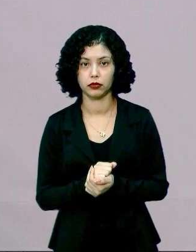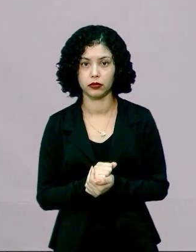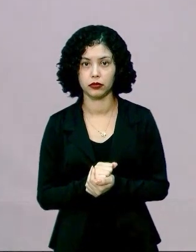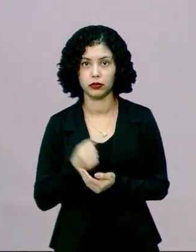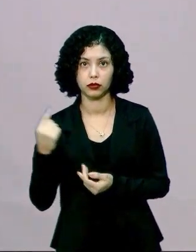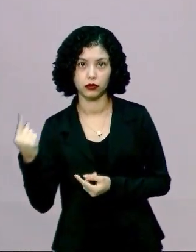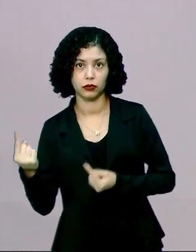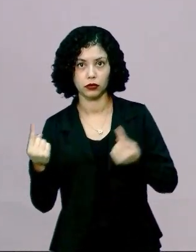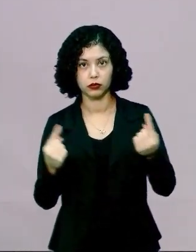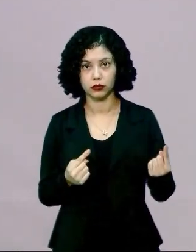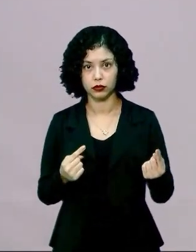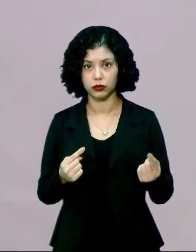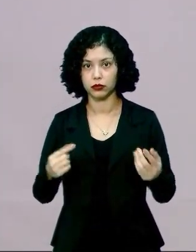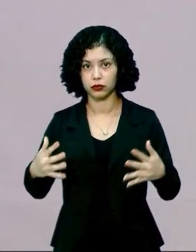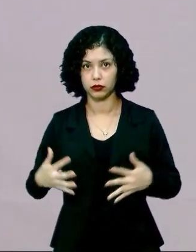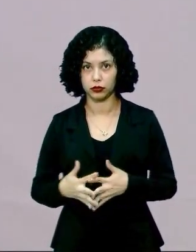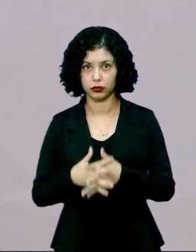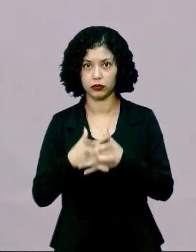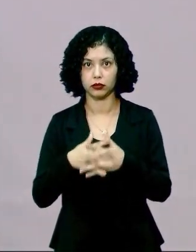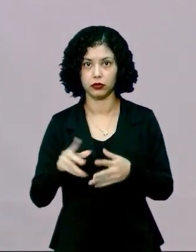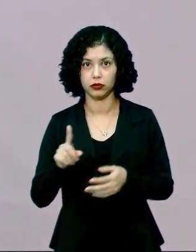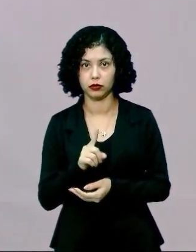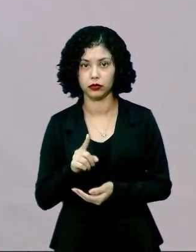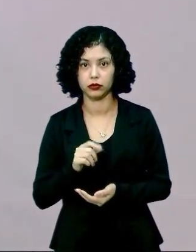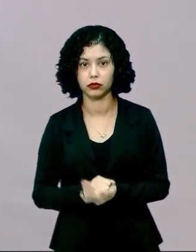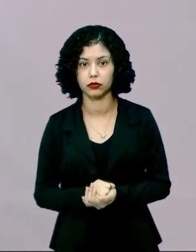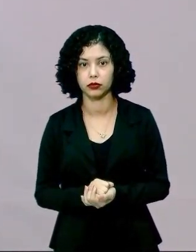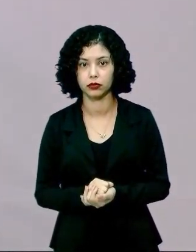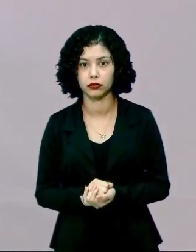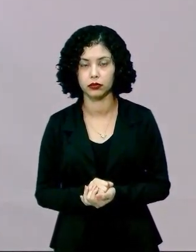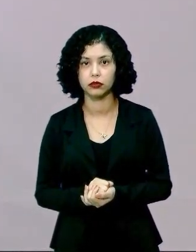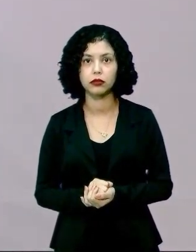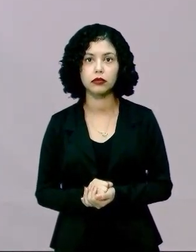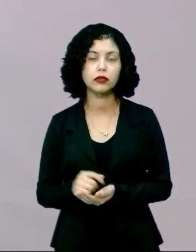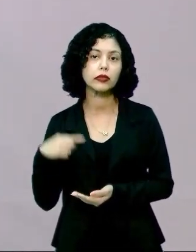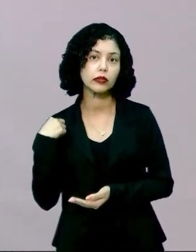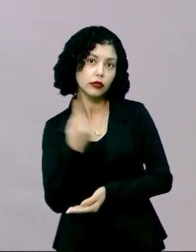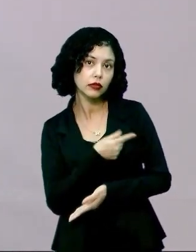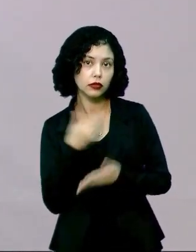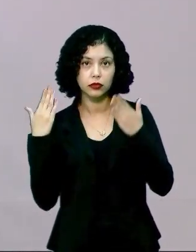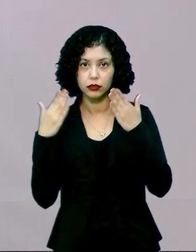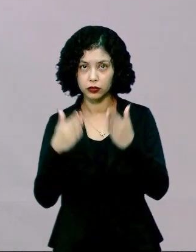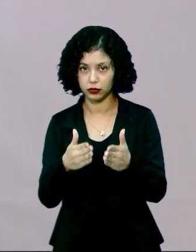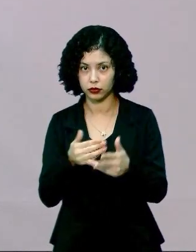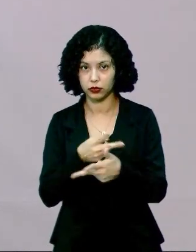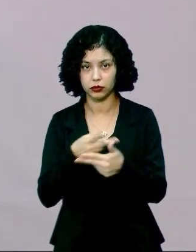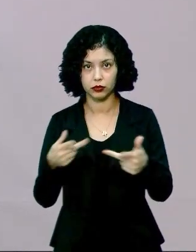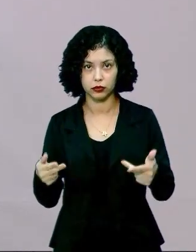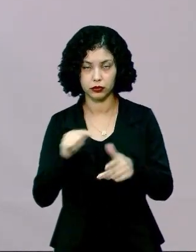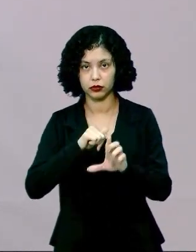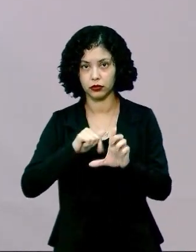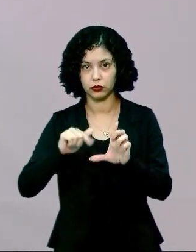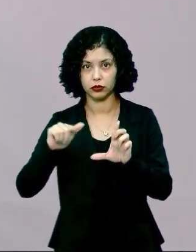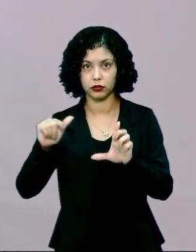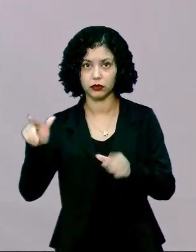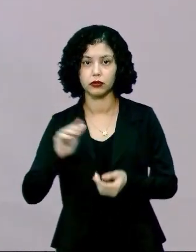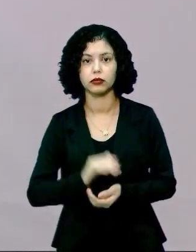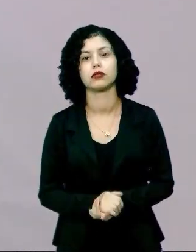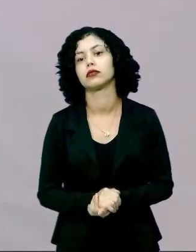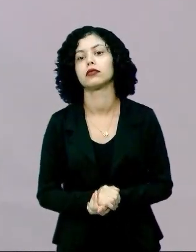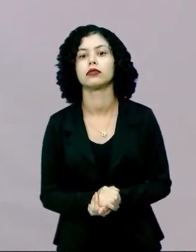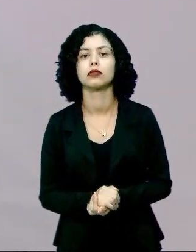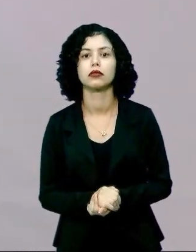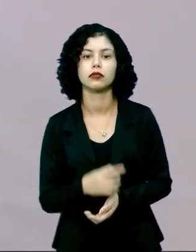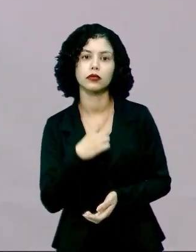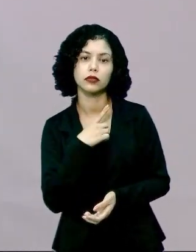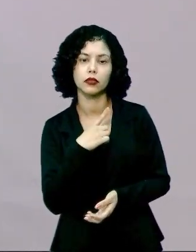do domínio vai estar no contradomínio. Então a gente tem que sempre estar observando o gráfico. Sempre eu